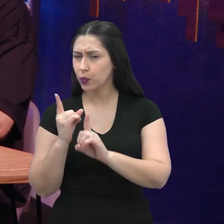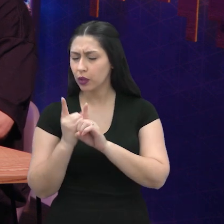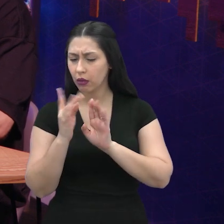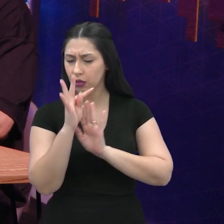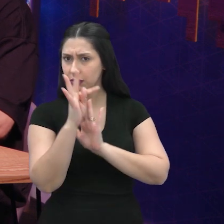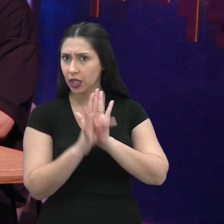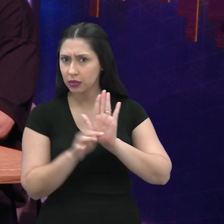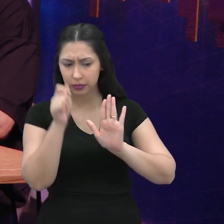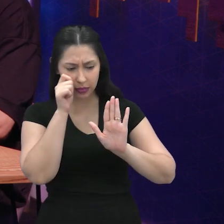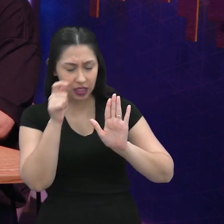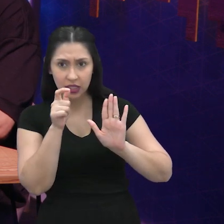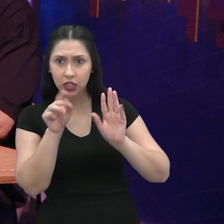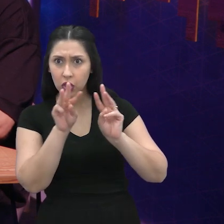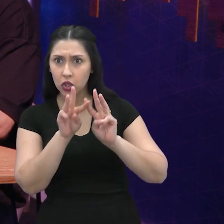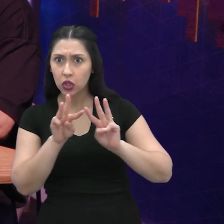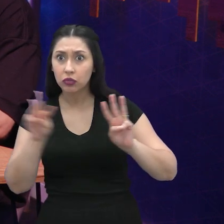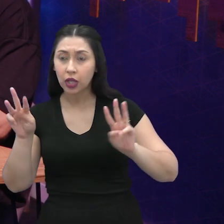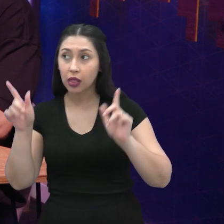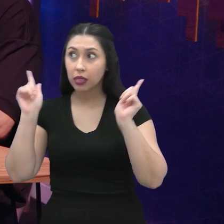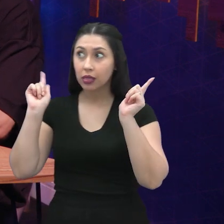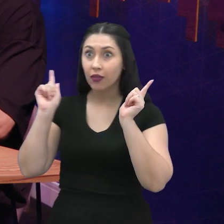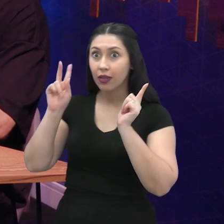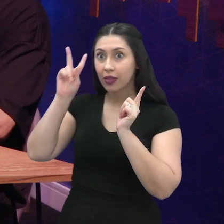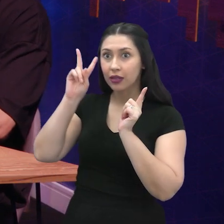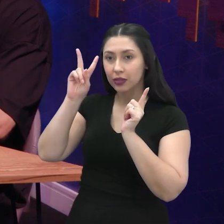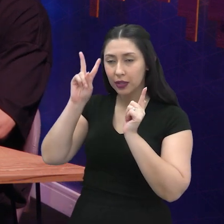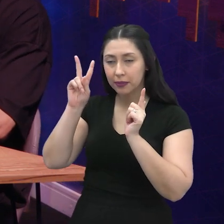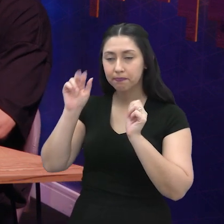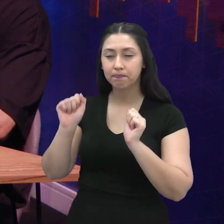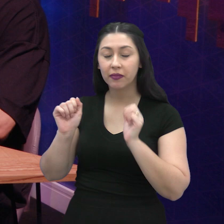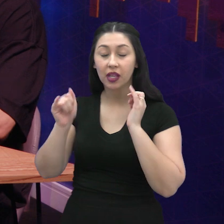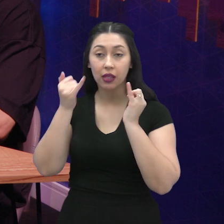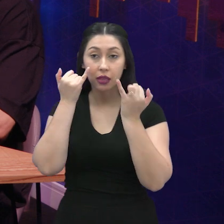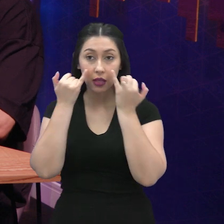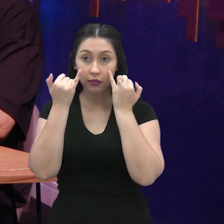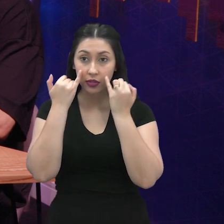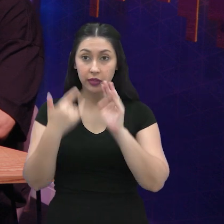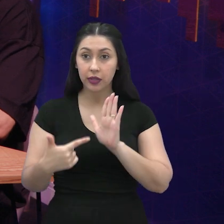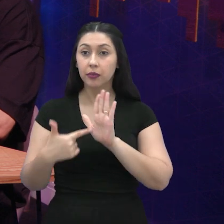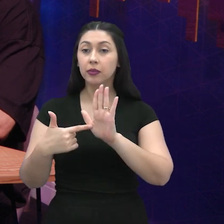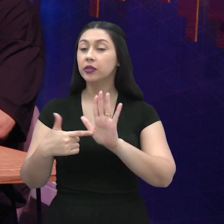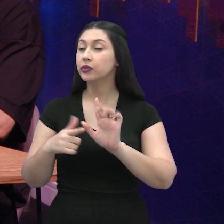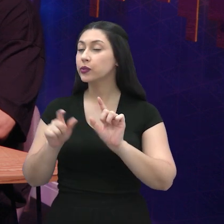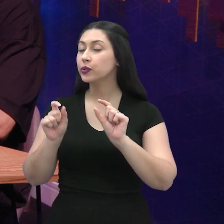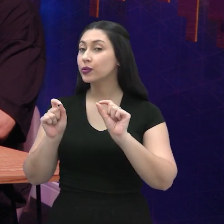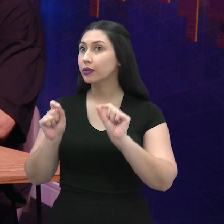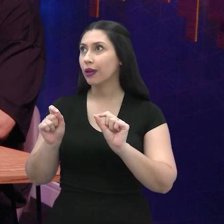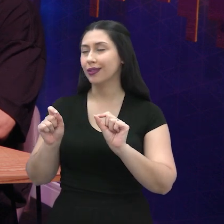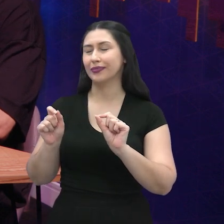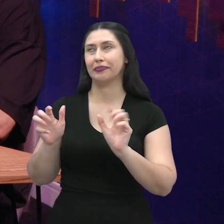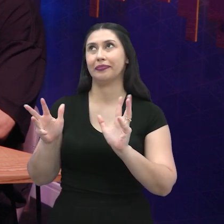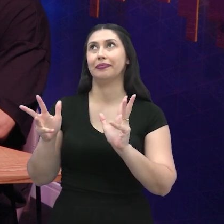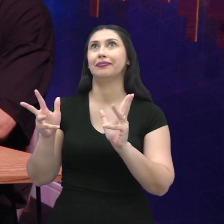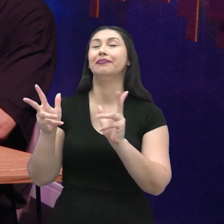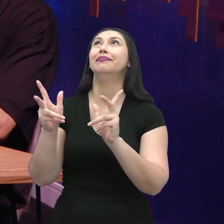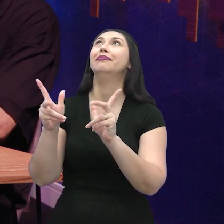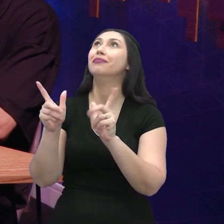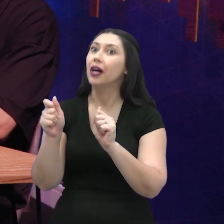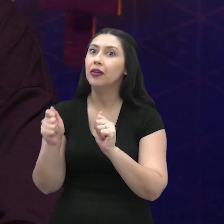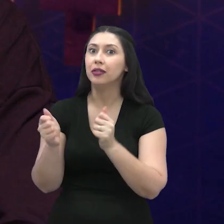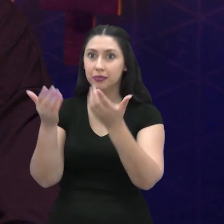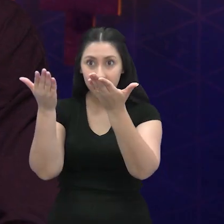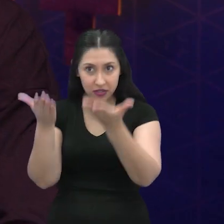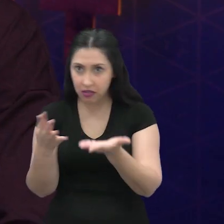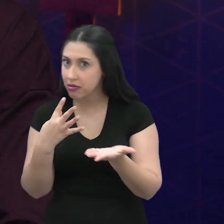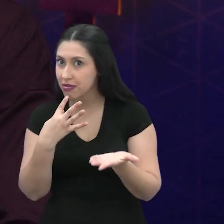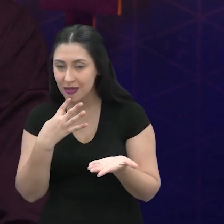achei um texto muito interessante num site que eu gosto muito que chama Aventuras na História. E a informação que ele traz pra gente é incrível, assim,